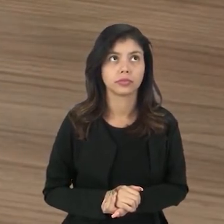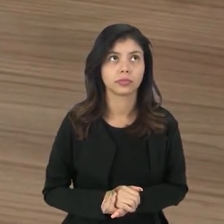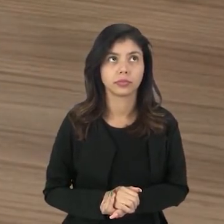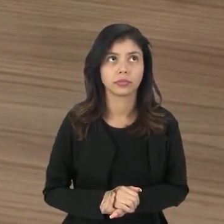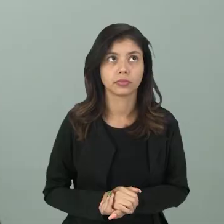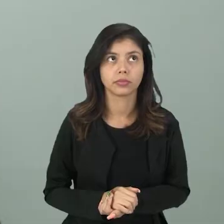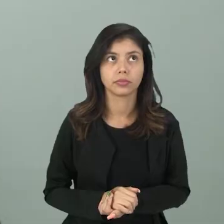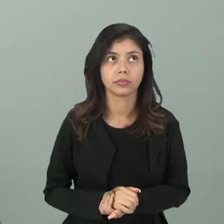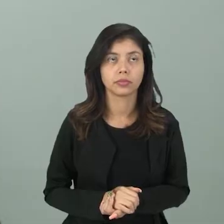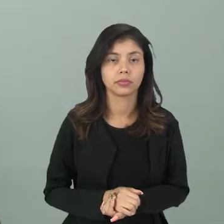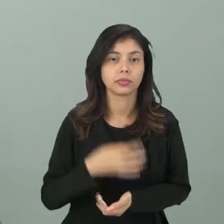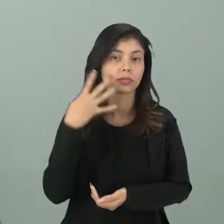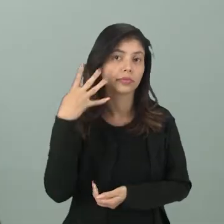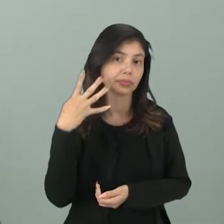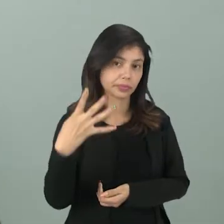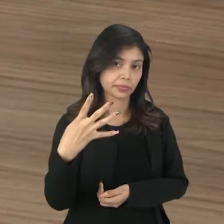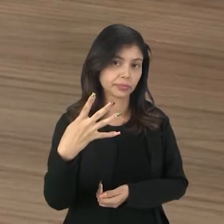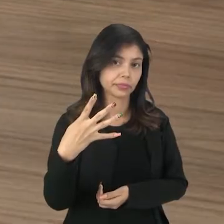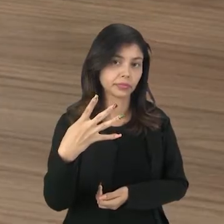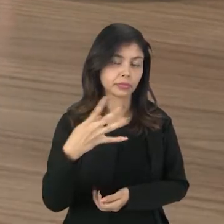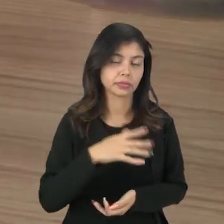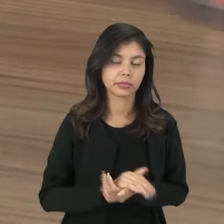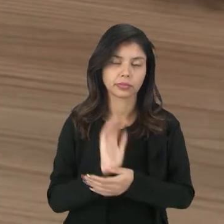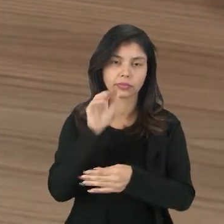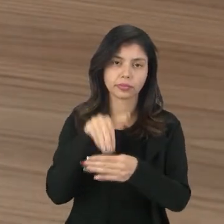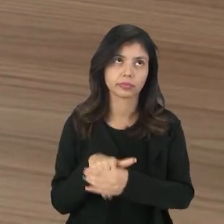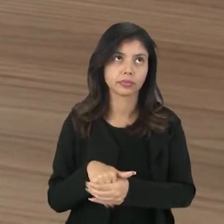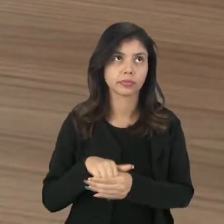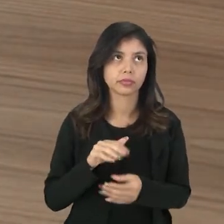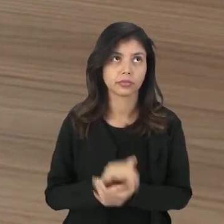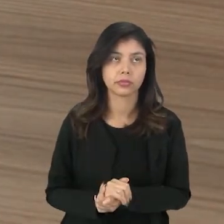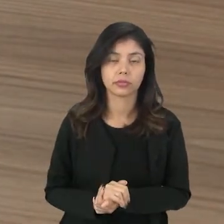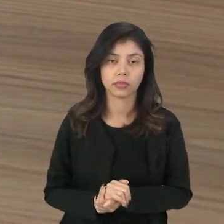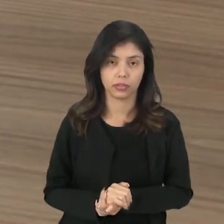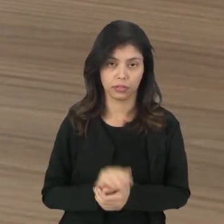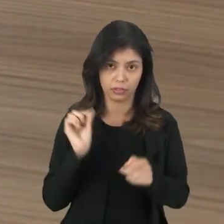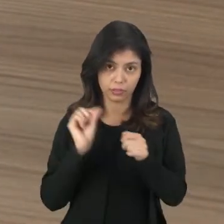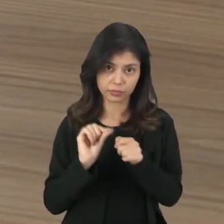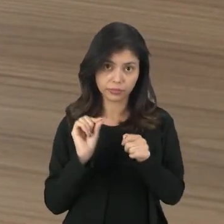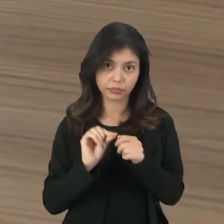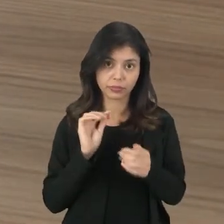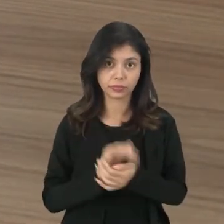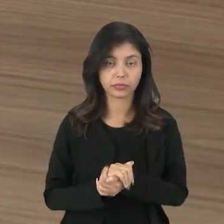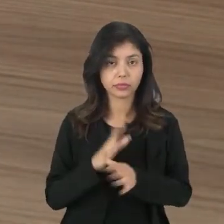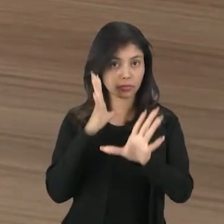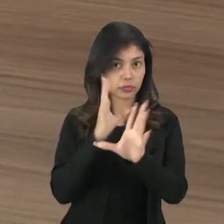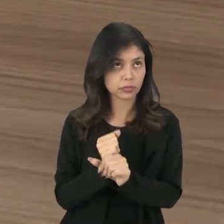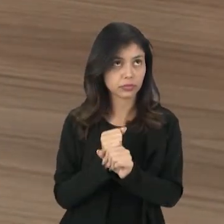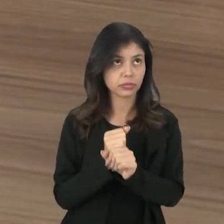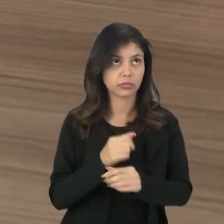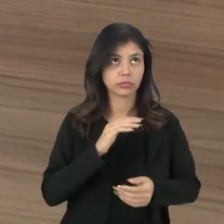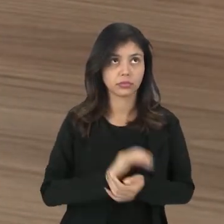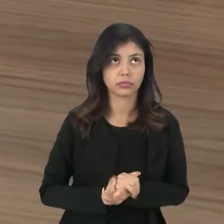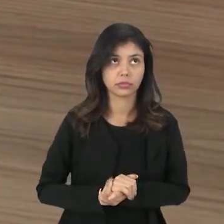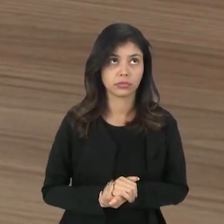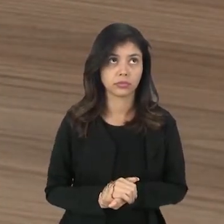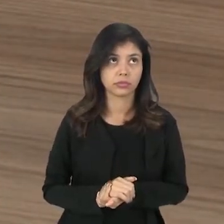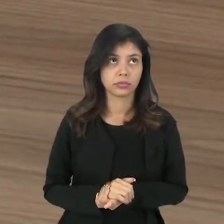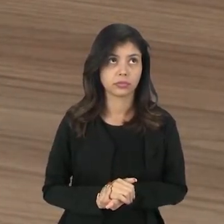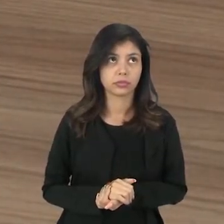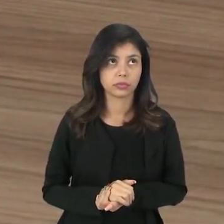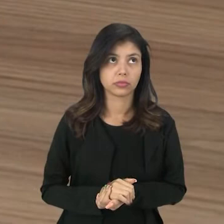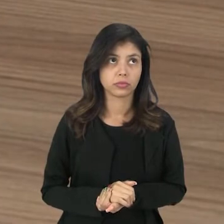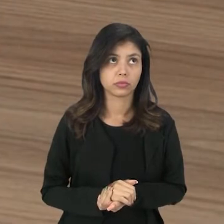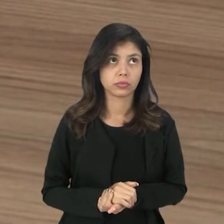2, 3, 4 votos. Então, vamos fazer uma sobrecontagem. Então, vamos